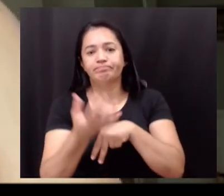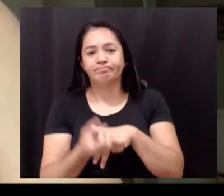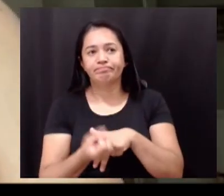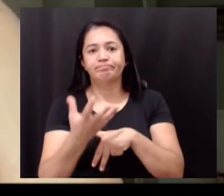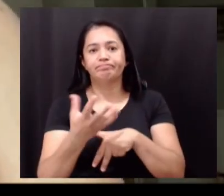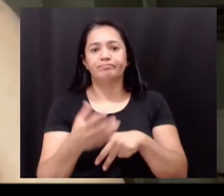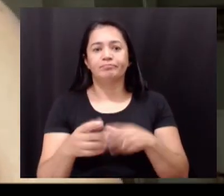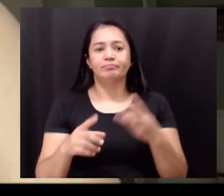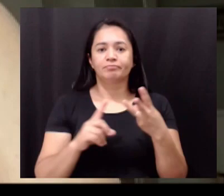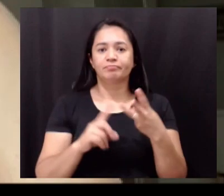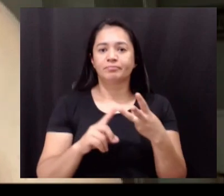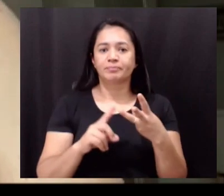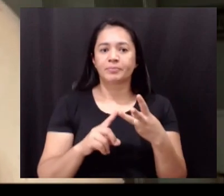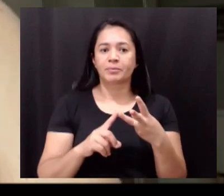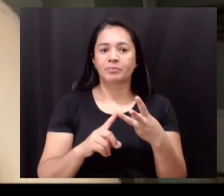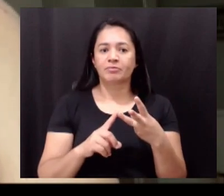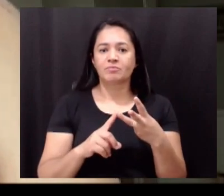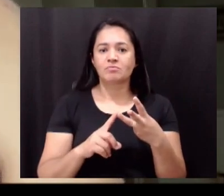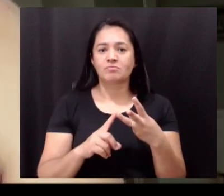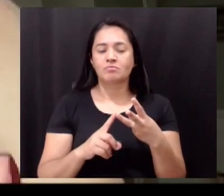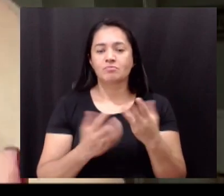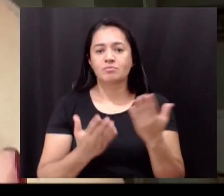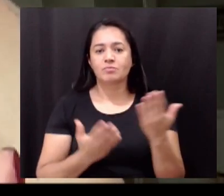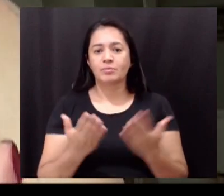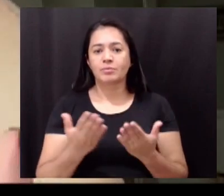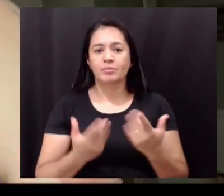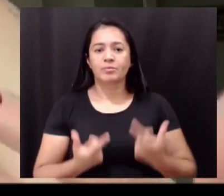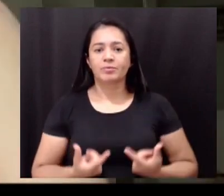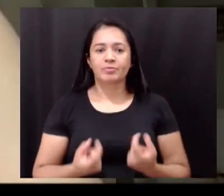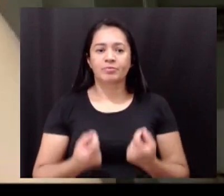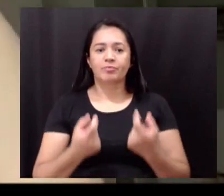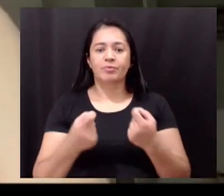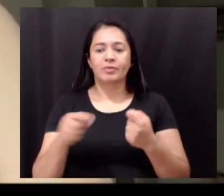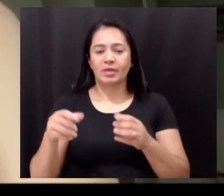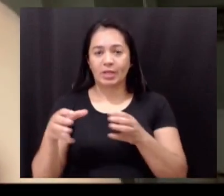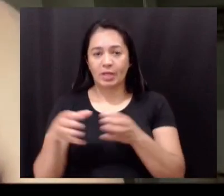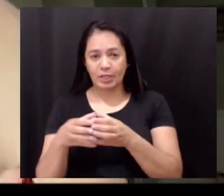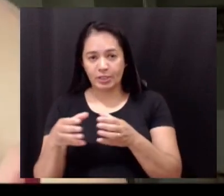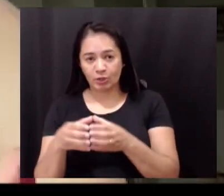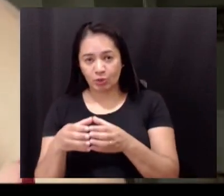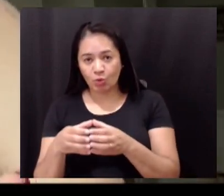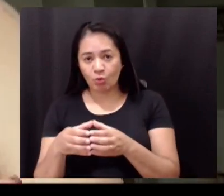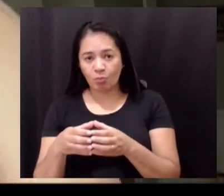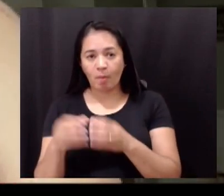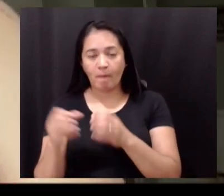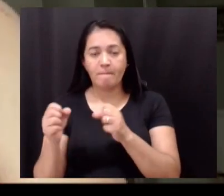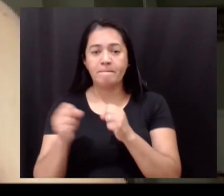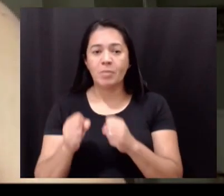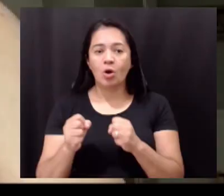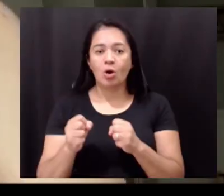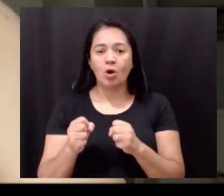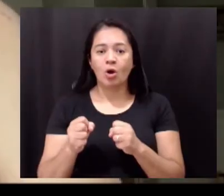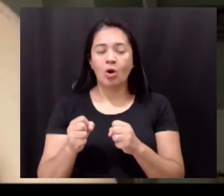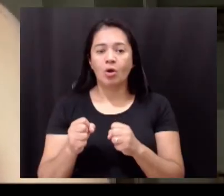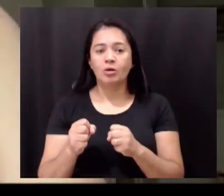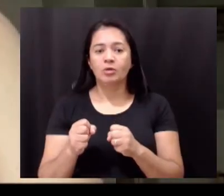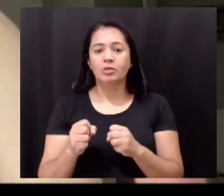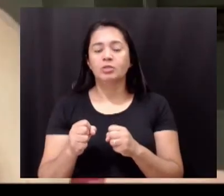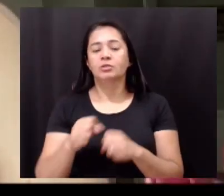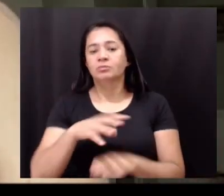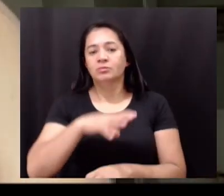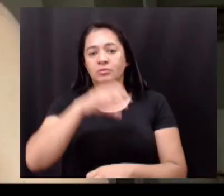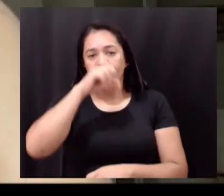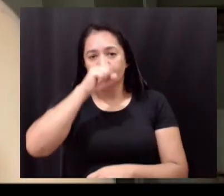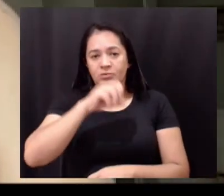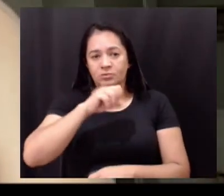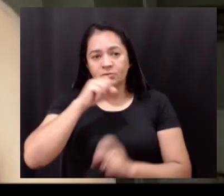estão em vigência de algum tratamento oncológico, esses pacientes que eu comentei que têm papilomentose respiratória recorrente, ou